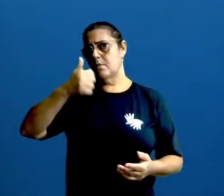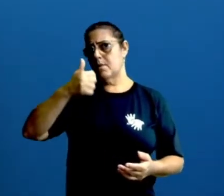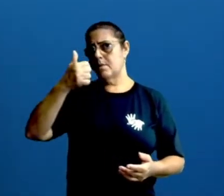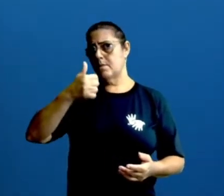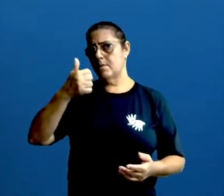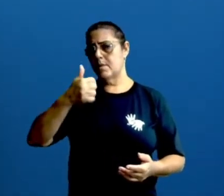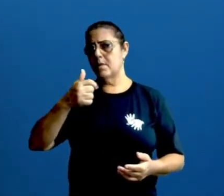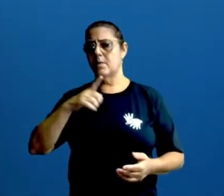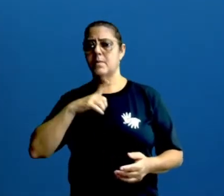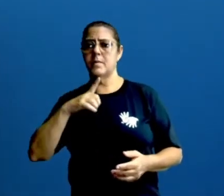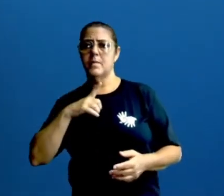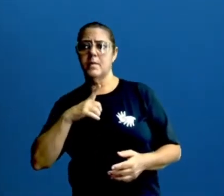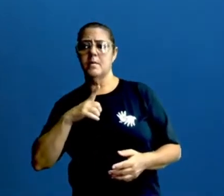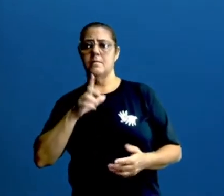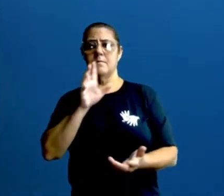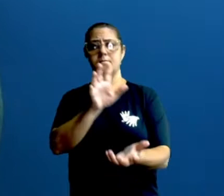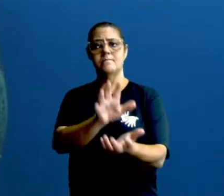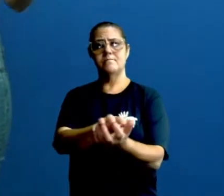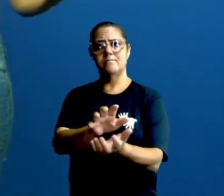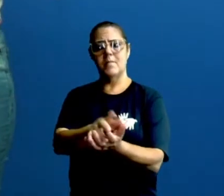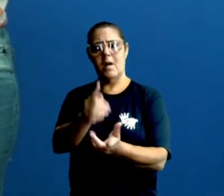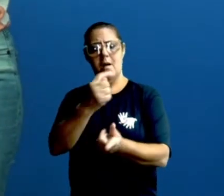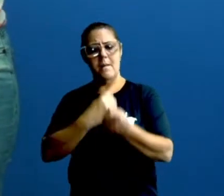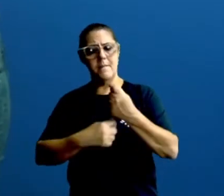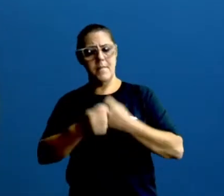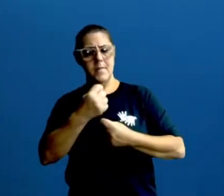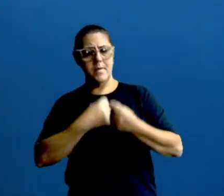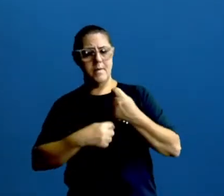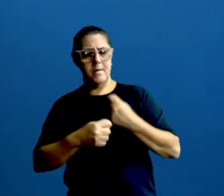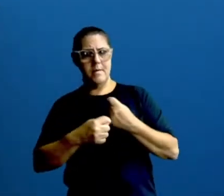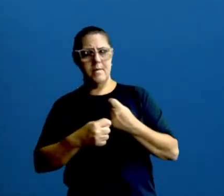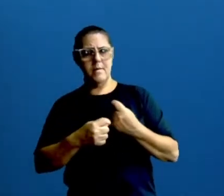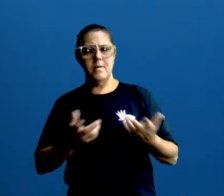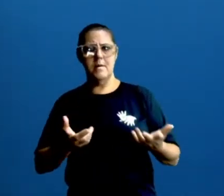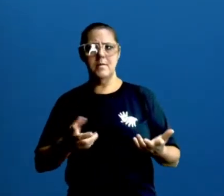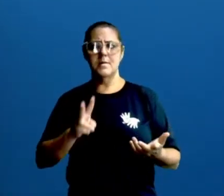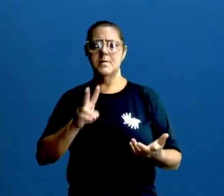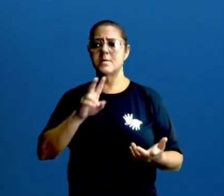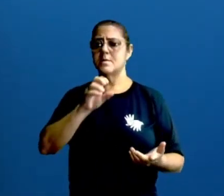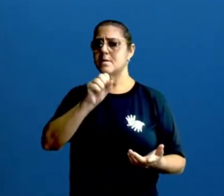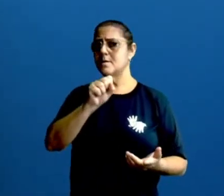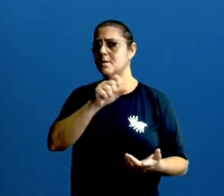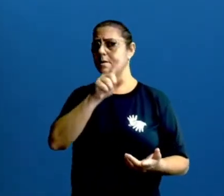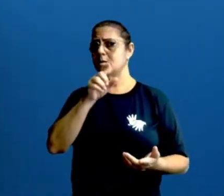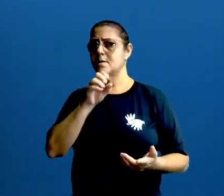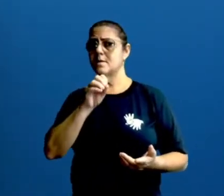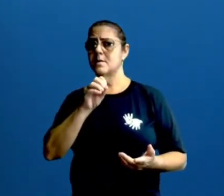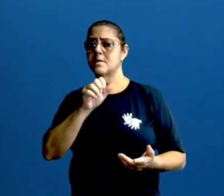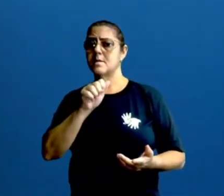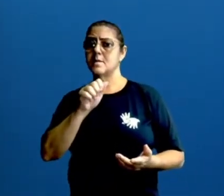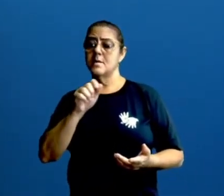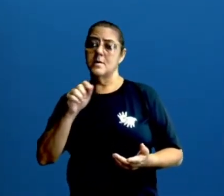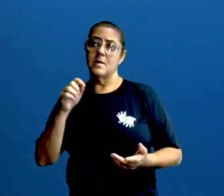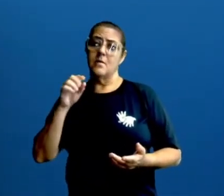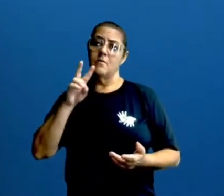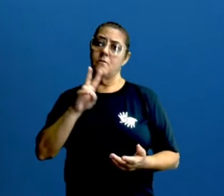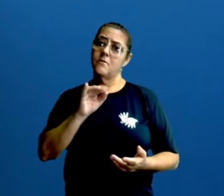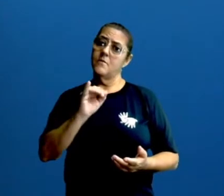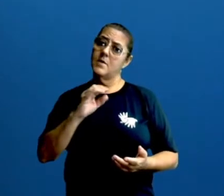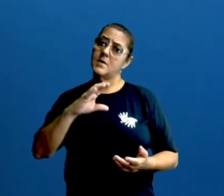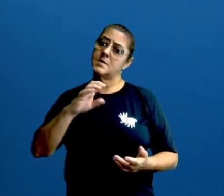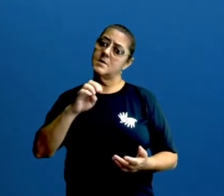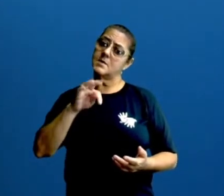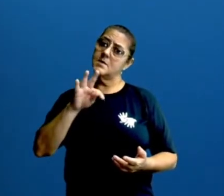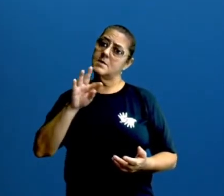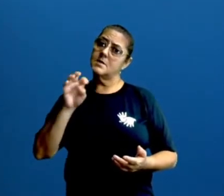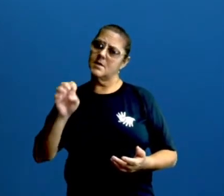tendo a capitania de Pernambuco. Professora, e a capitania de São Vicente? A gente estuda na história outras